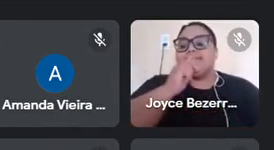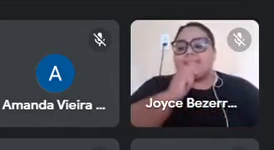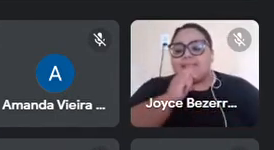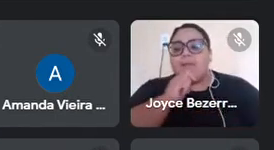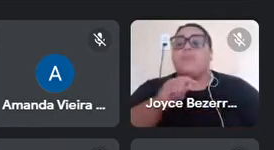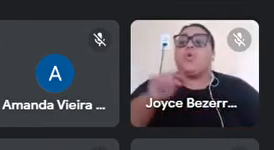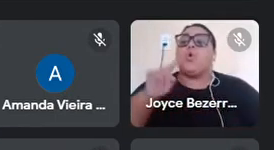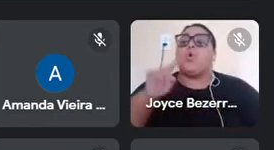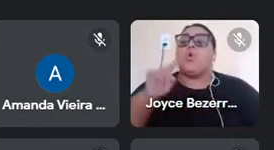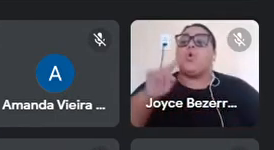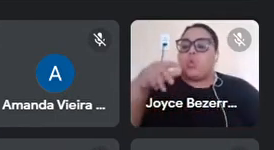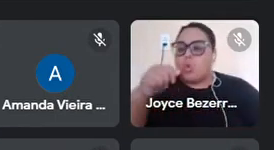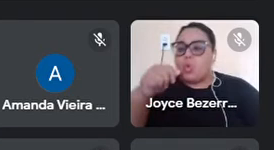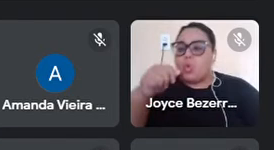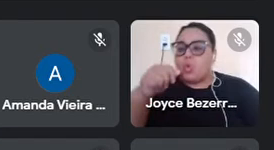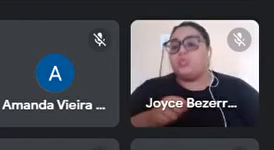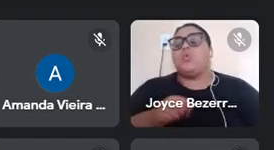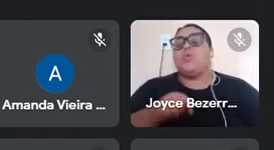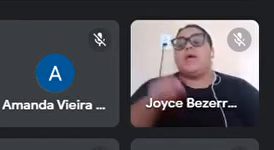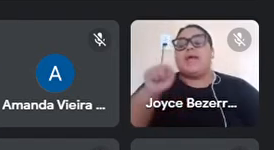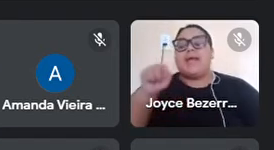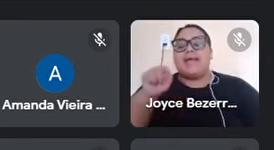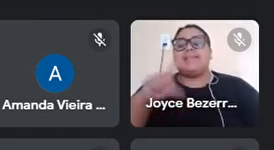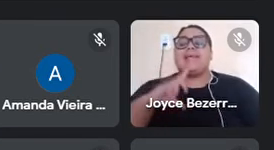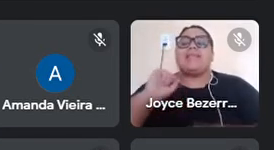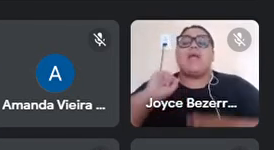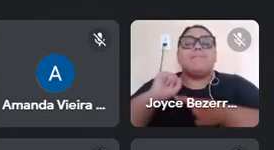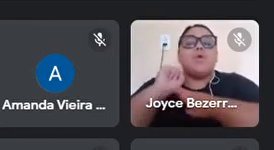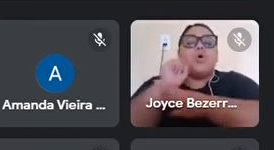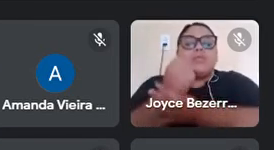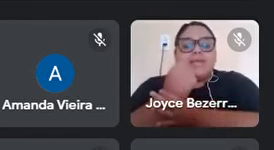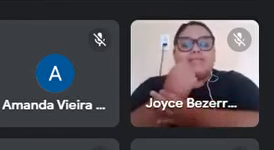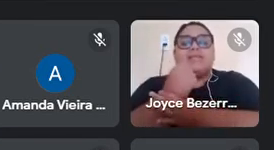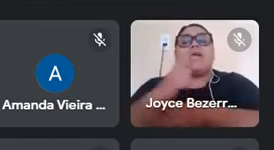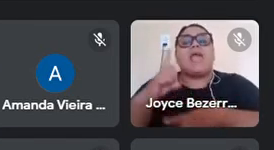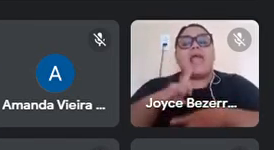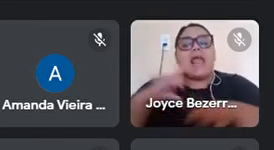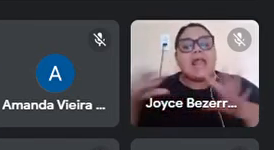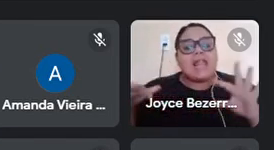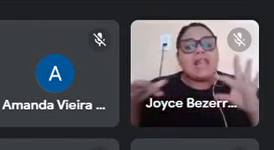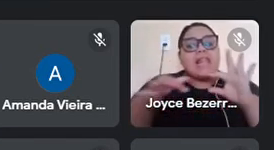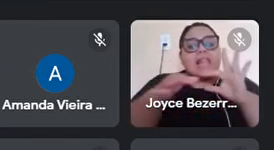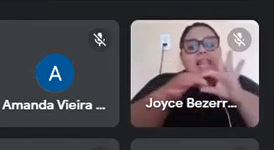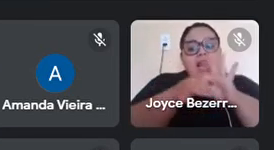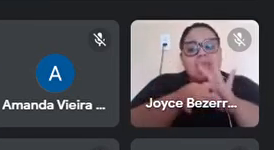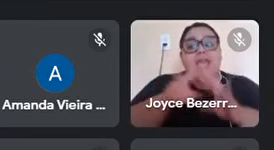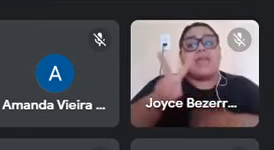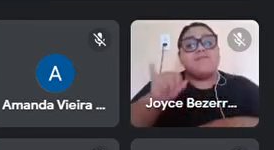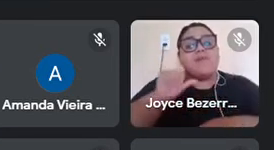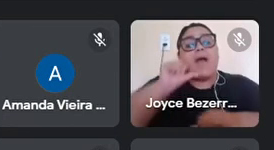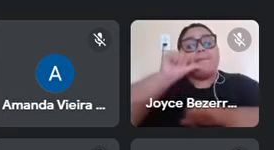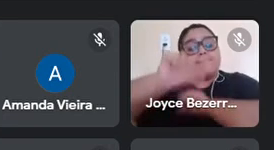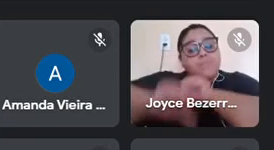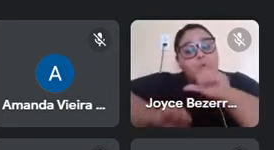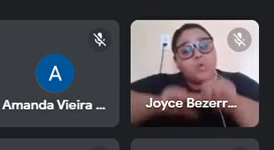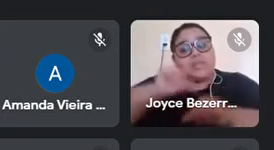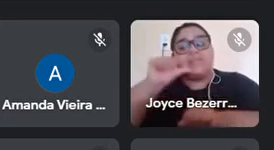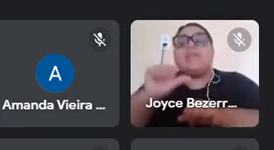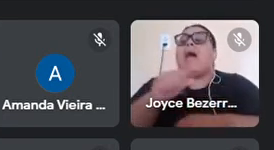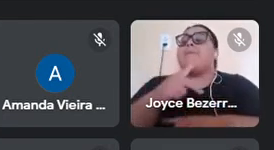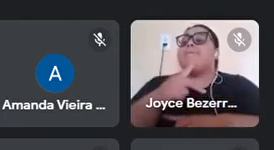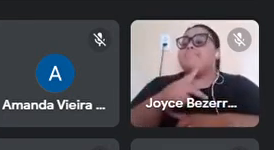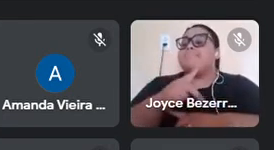dos anticorpos, né? Que quando ele se liga ao antígeno, ele vai ser convertido a plasmócito e o plasmócito secreta